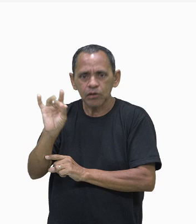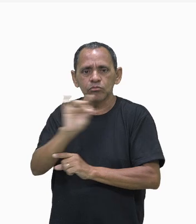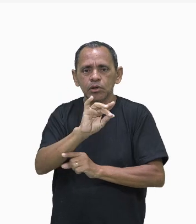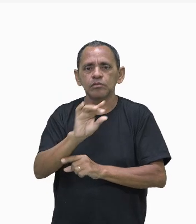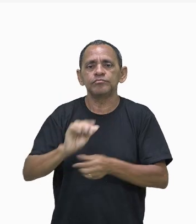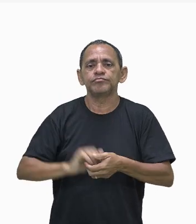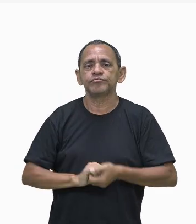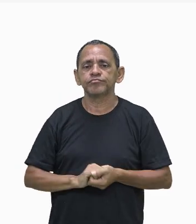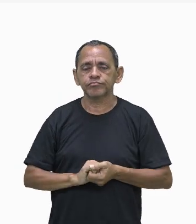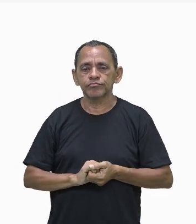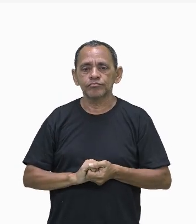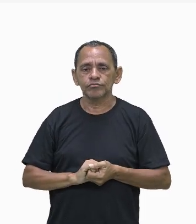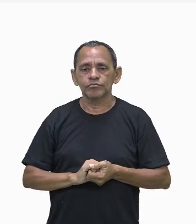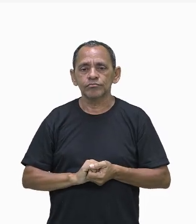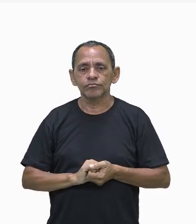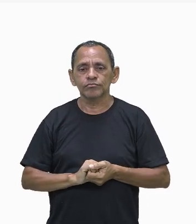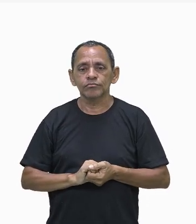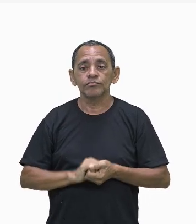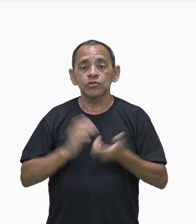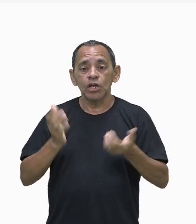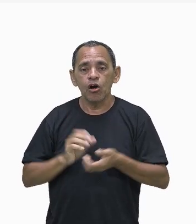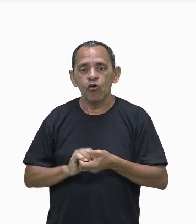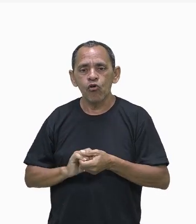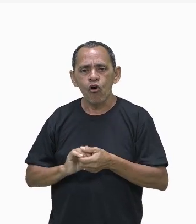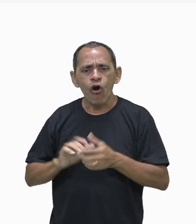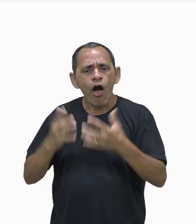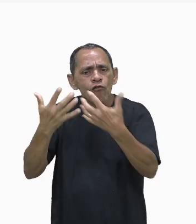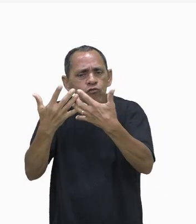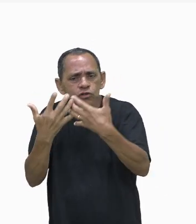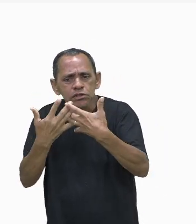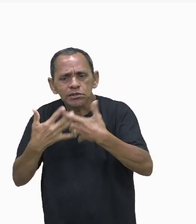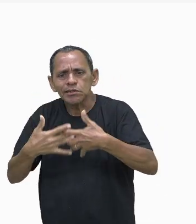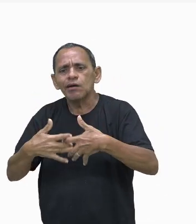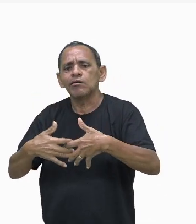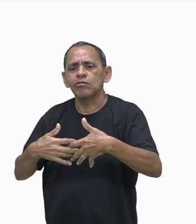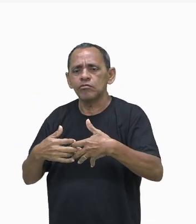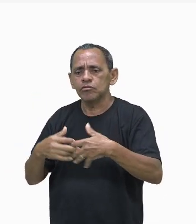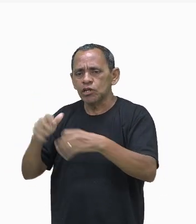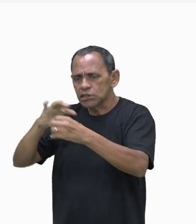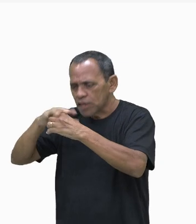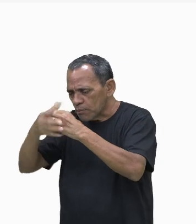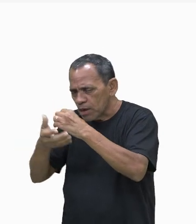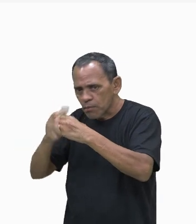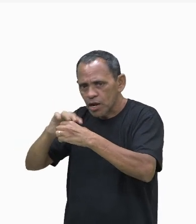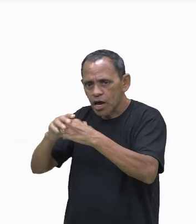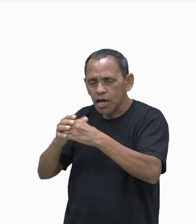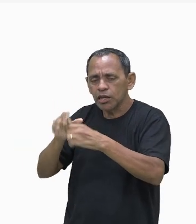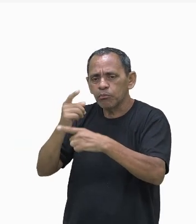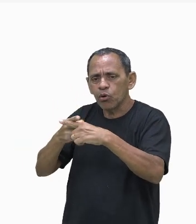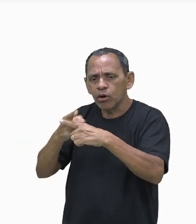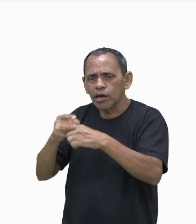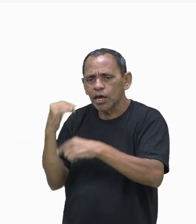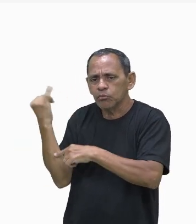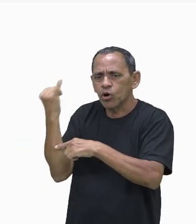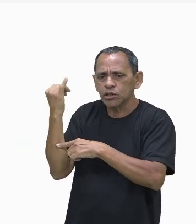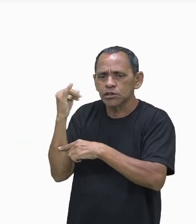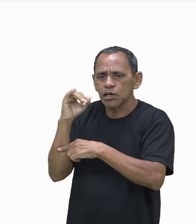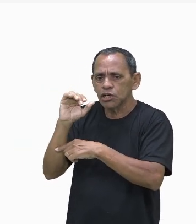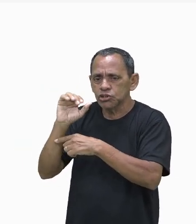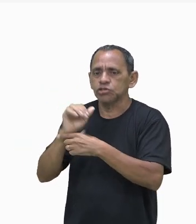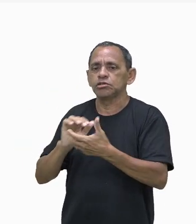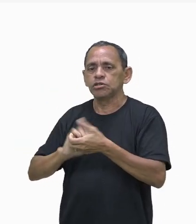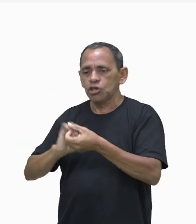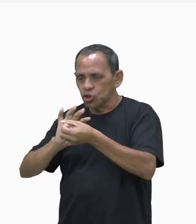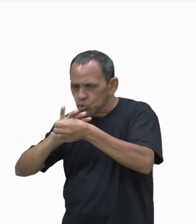membrana plasmática, em que elas são importantes estruturas para o isolamento e proteção da